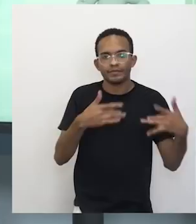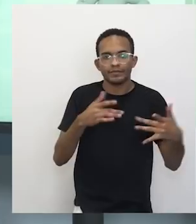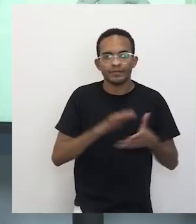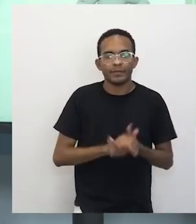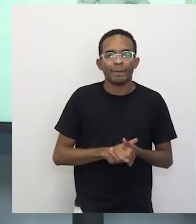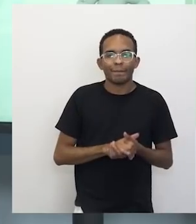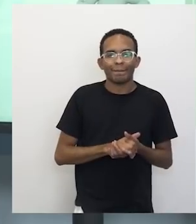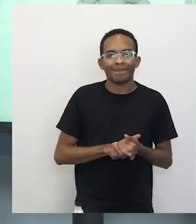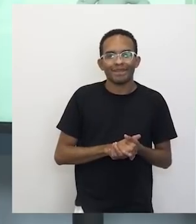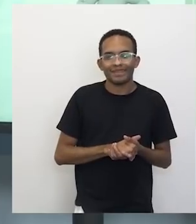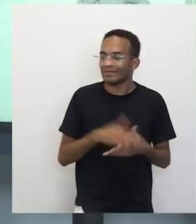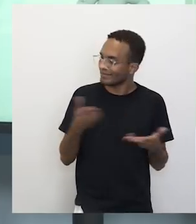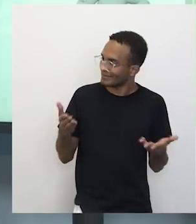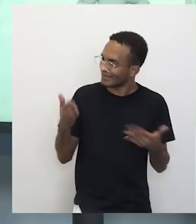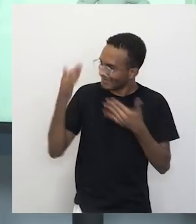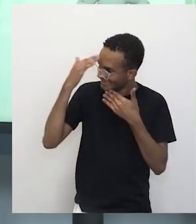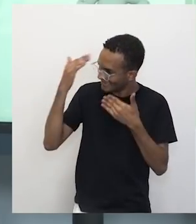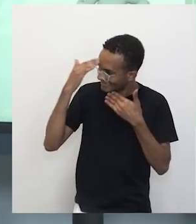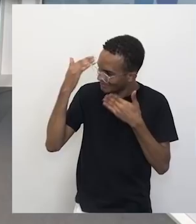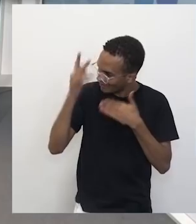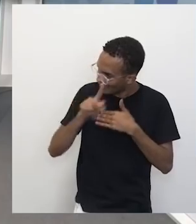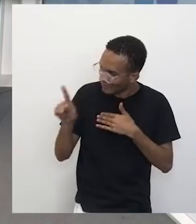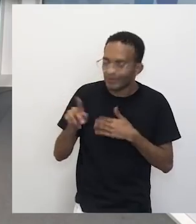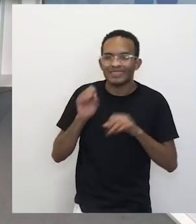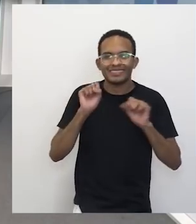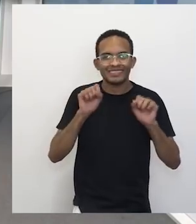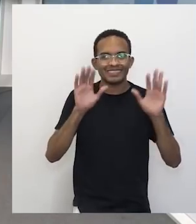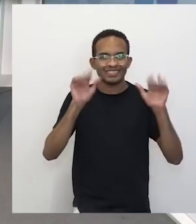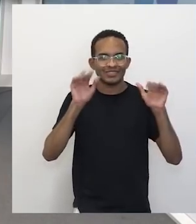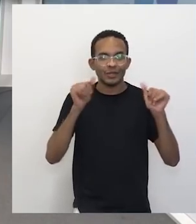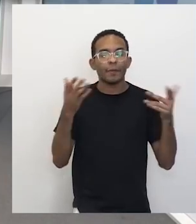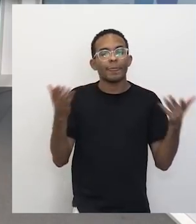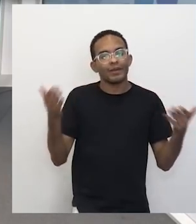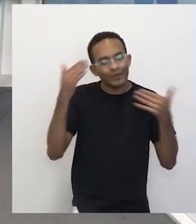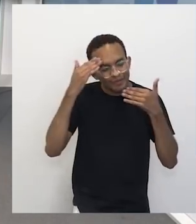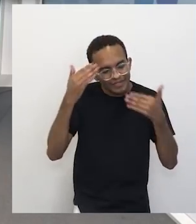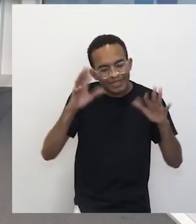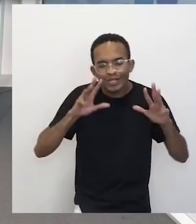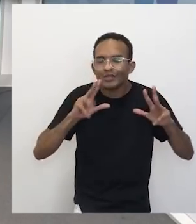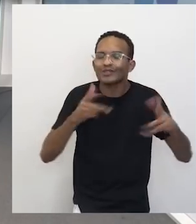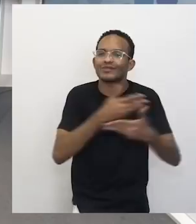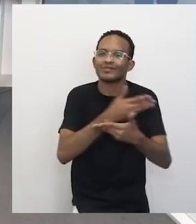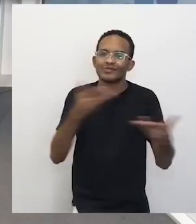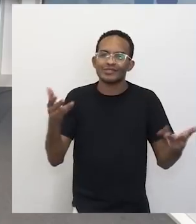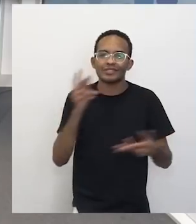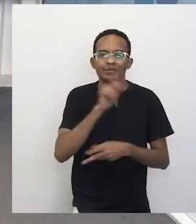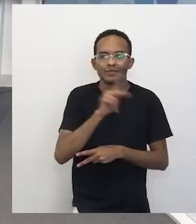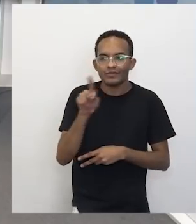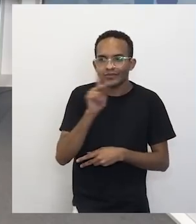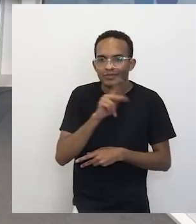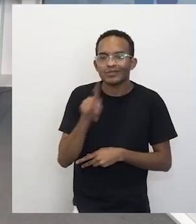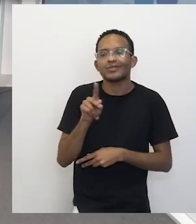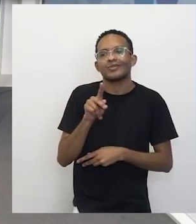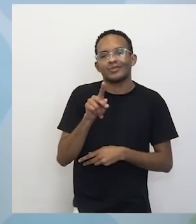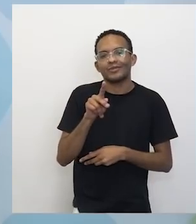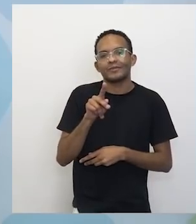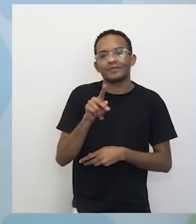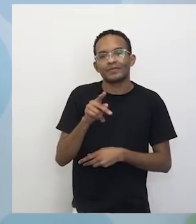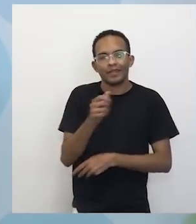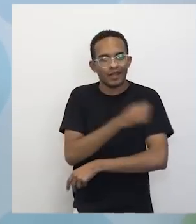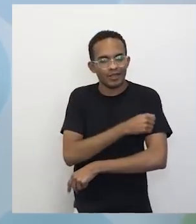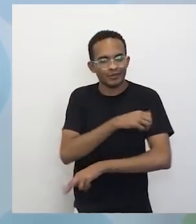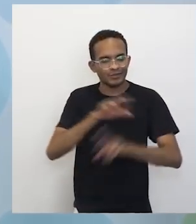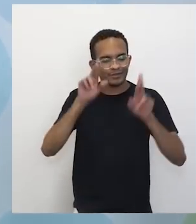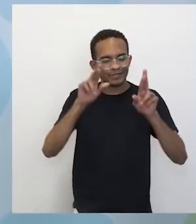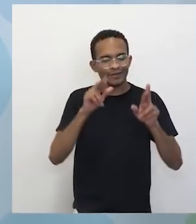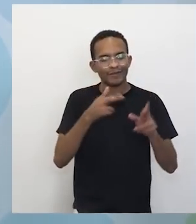E aí, professor Fábio, vamos agradecer e partir? Vamos! Então, obrigado aí a todos os professores, estudantes e guardamos